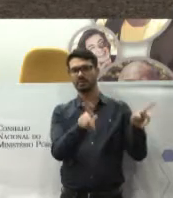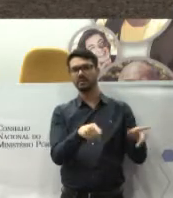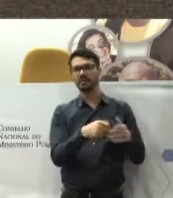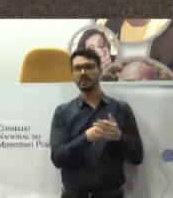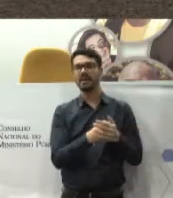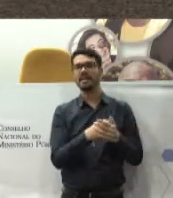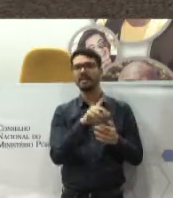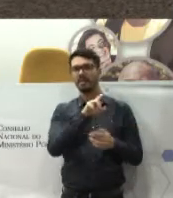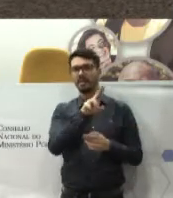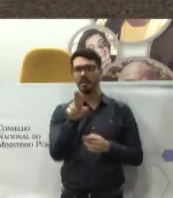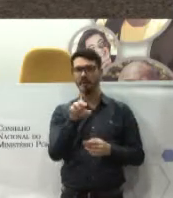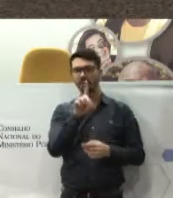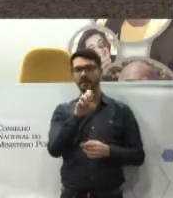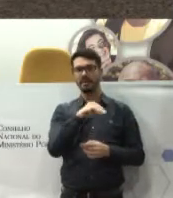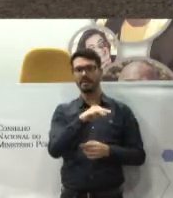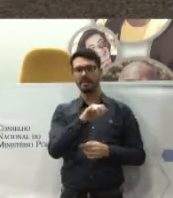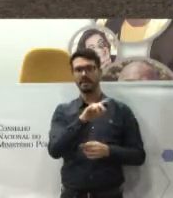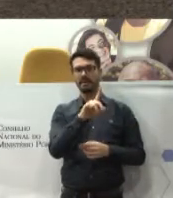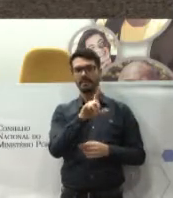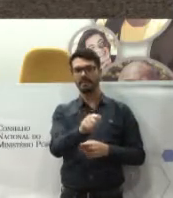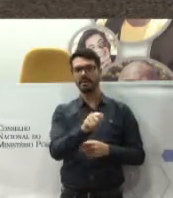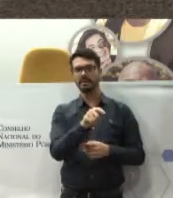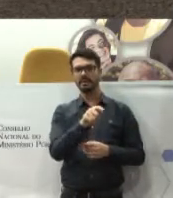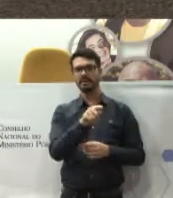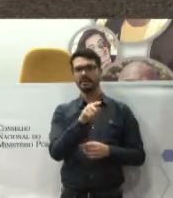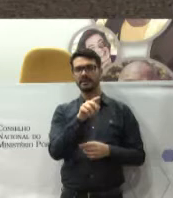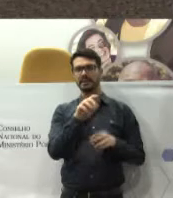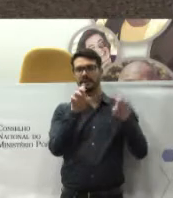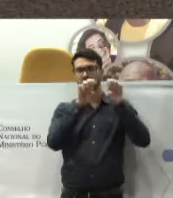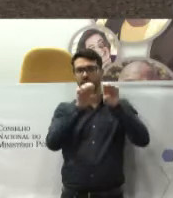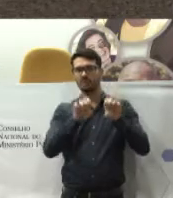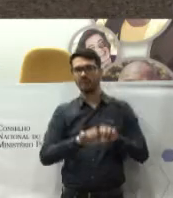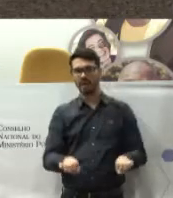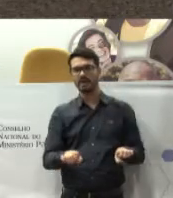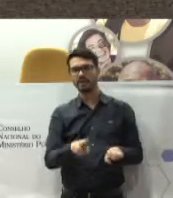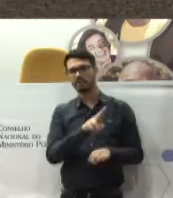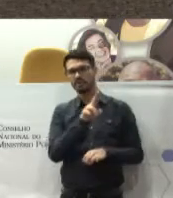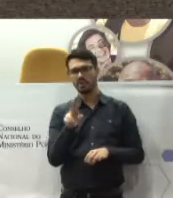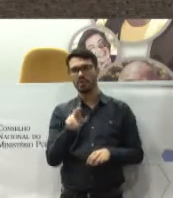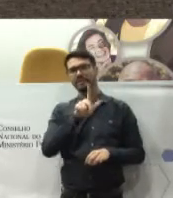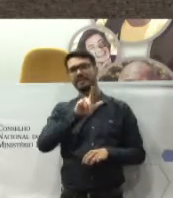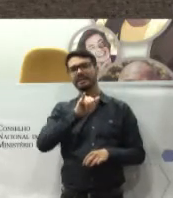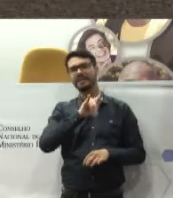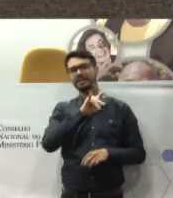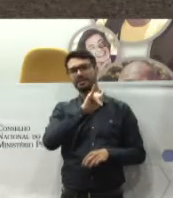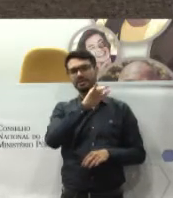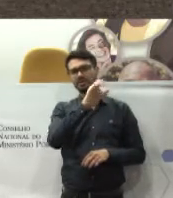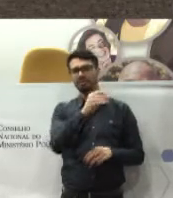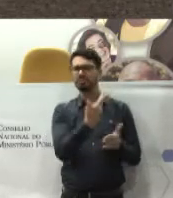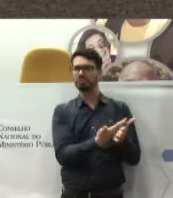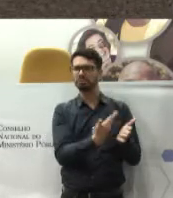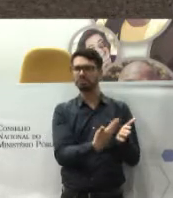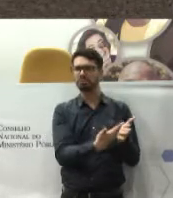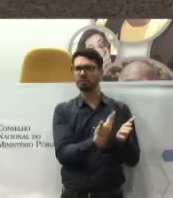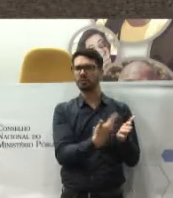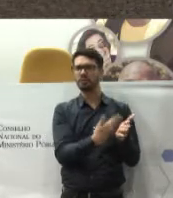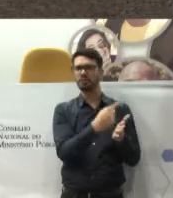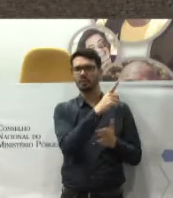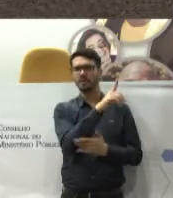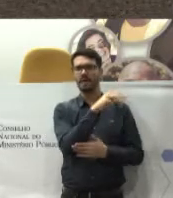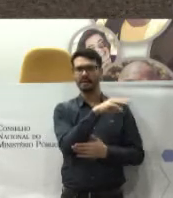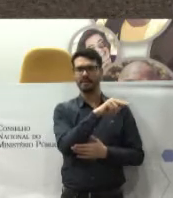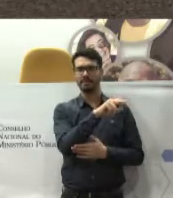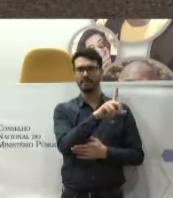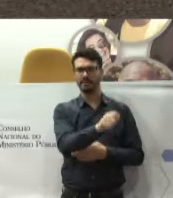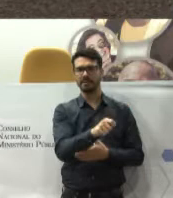demandas estruturais, dos litígios irradiados do Dr. Edilson. Comecei a estudar sobre essas demandas,